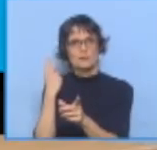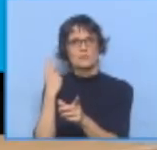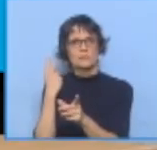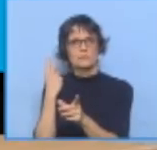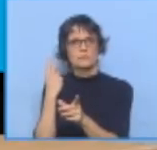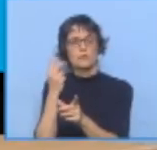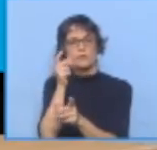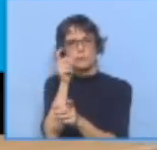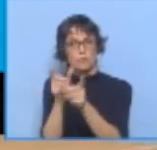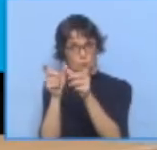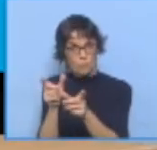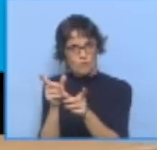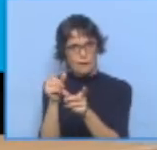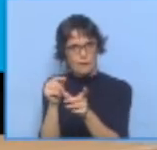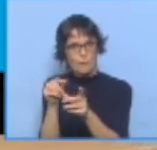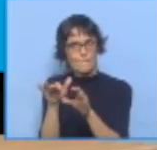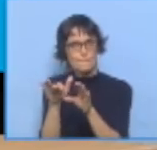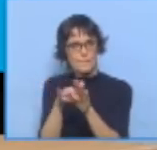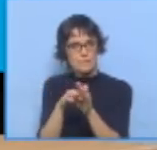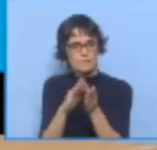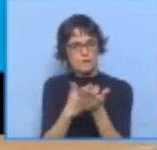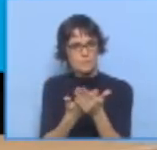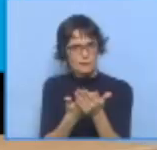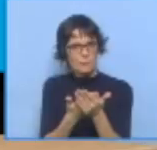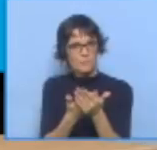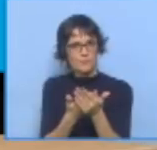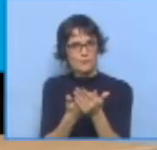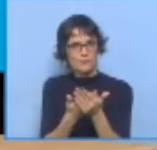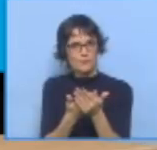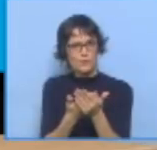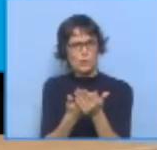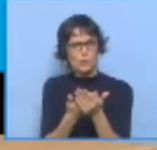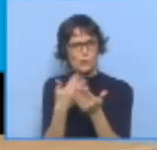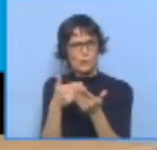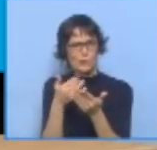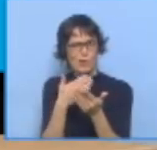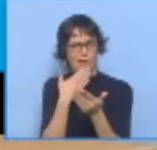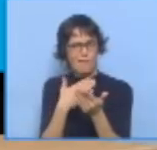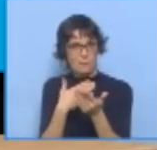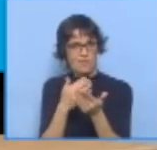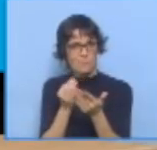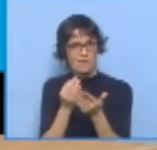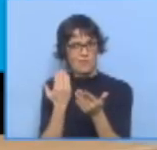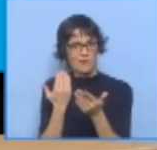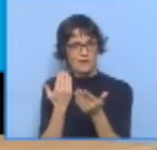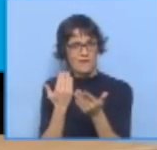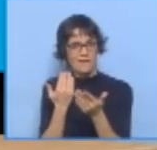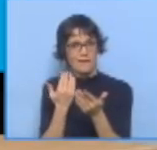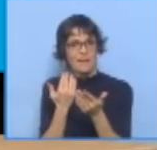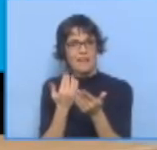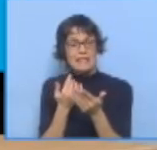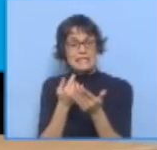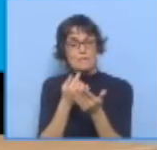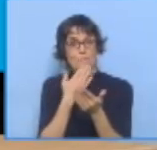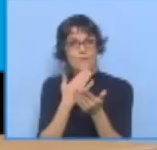próprio público participe na tradução. E, portanto, fazemos esse pedido claramente, que nos deem as